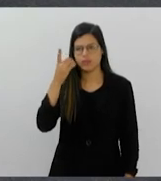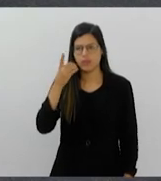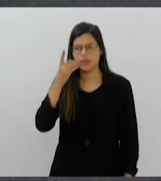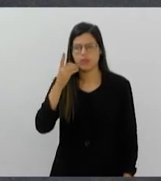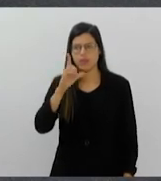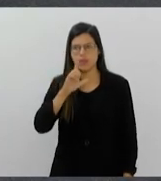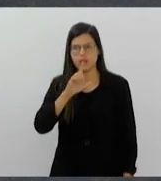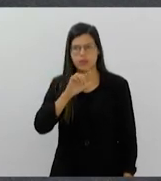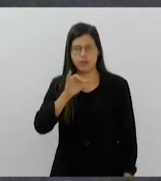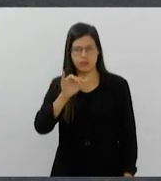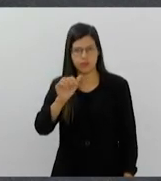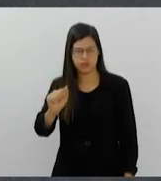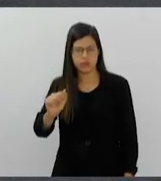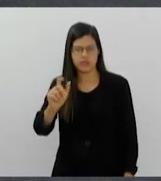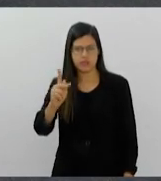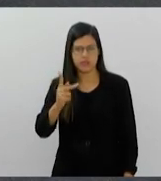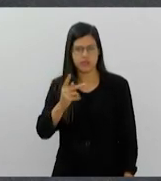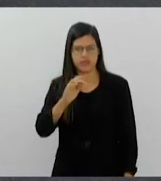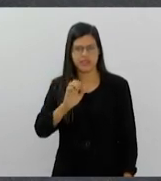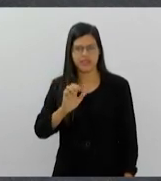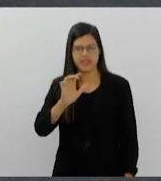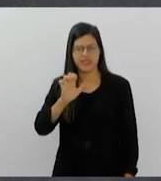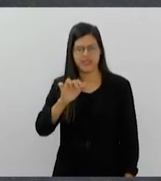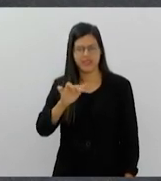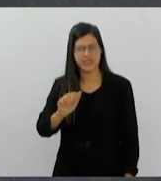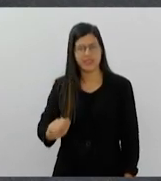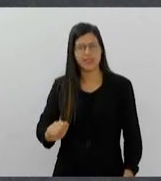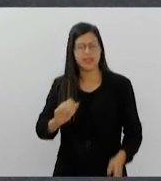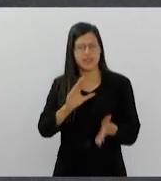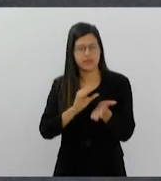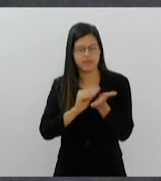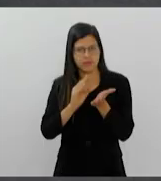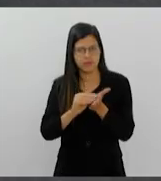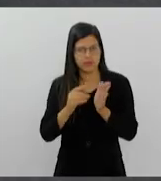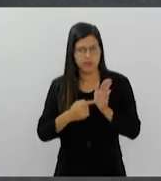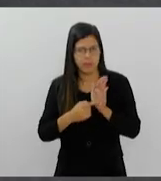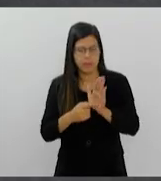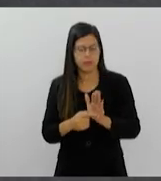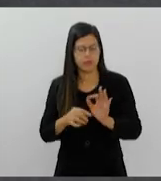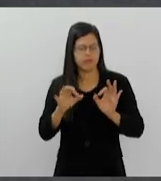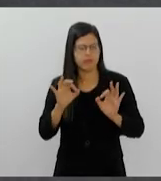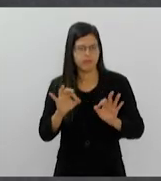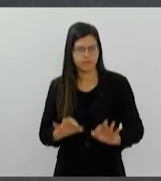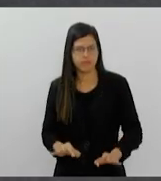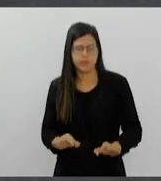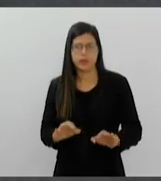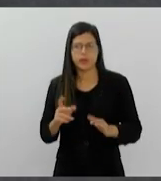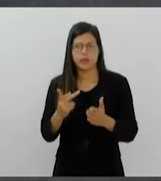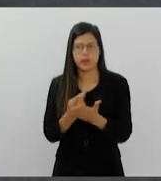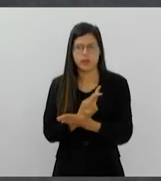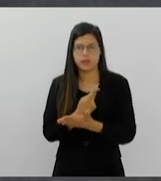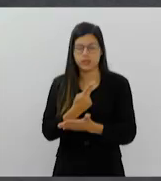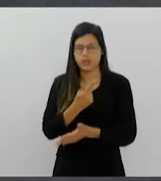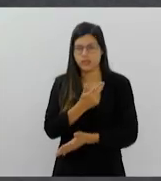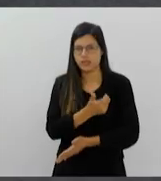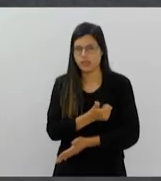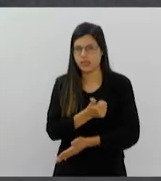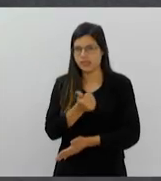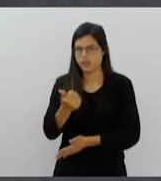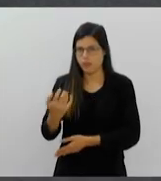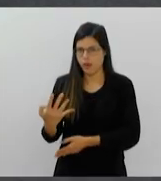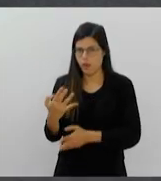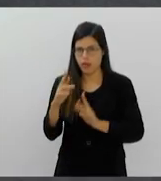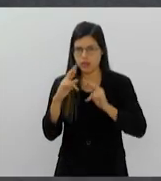Helena Pinto de Barros. A ata reflete com exatidão o ocorrido na